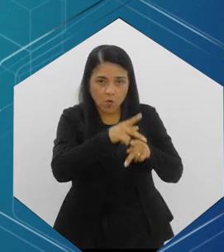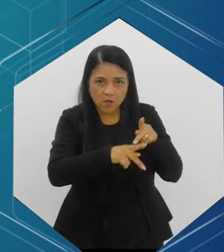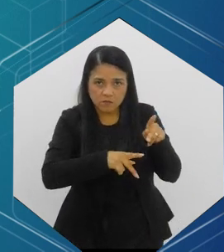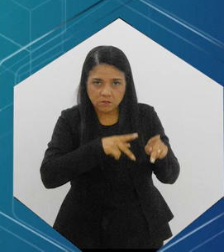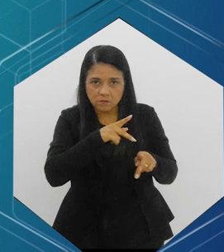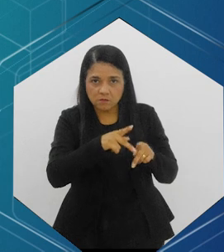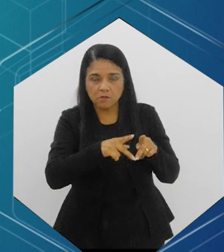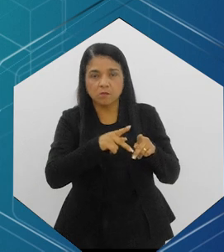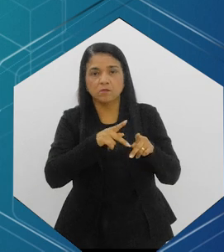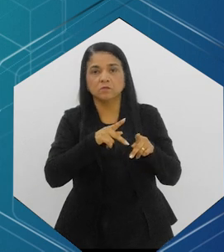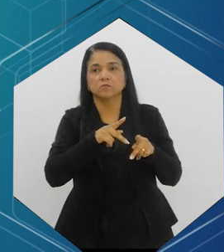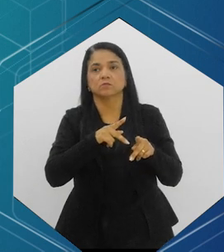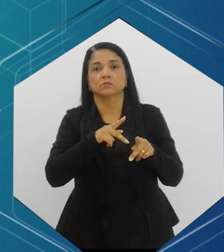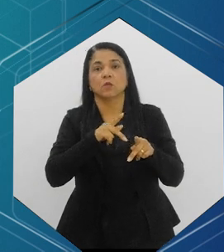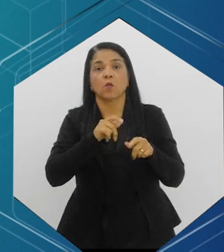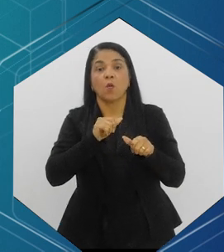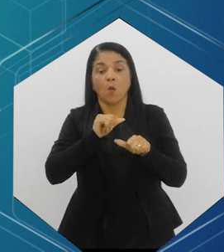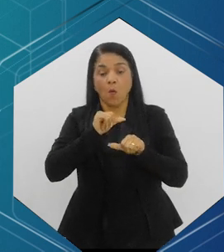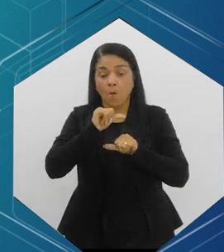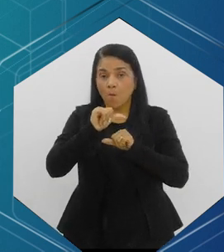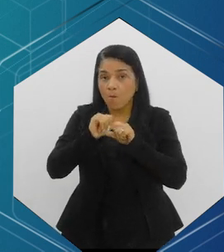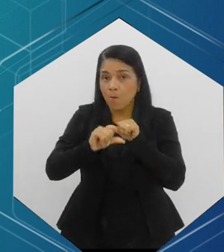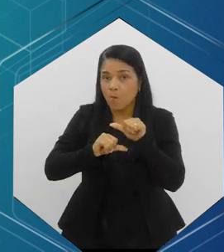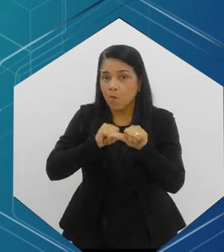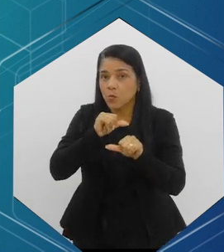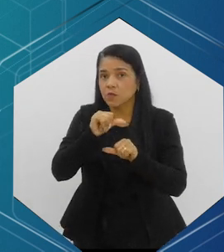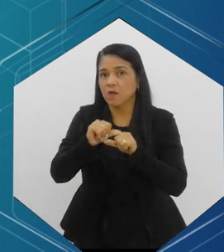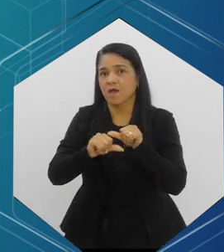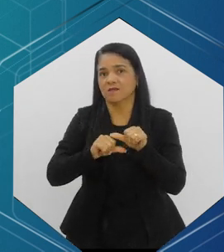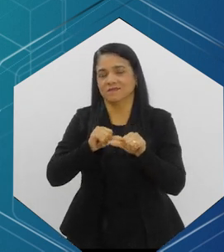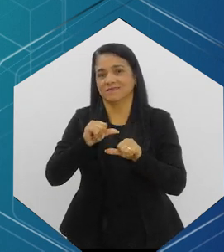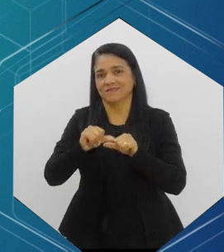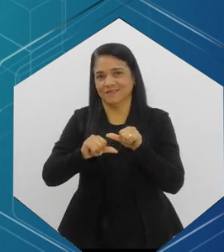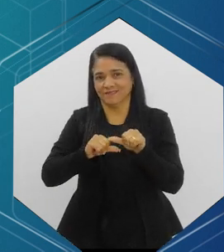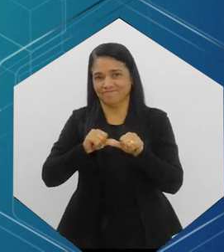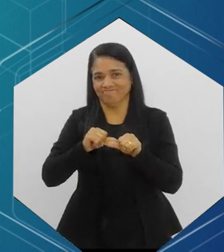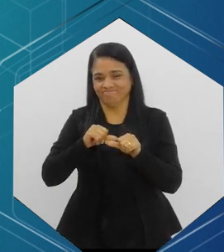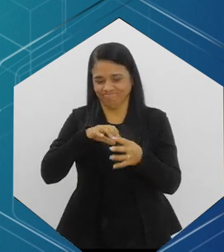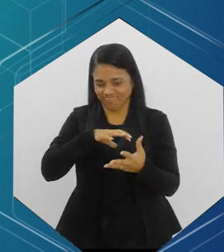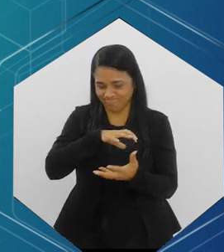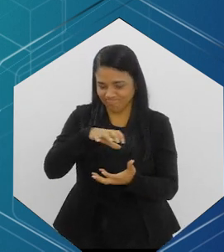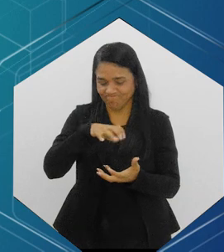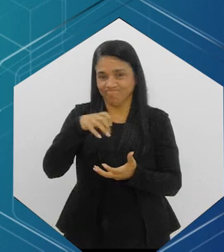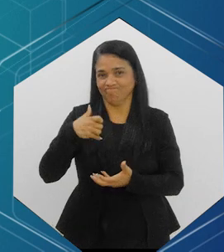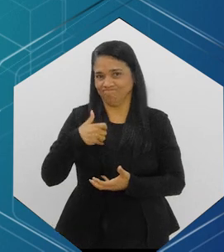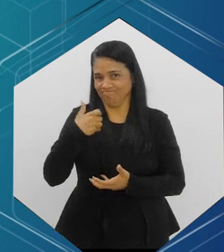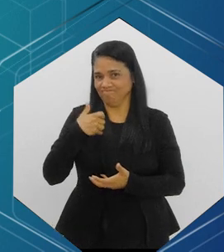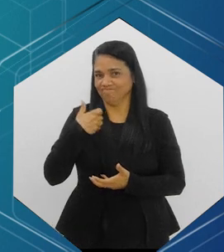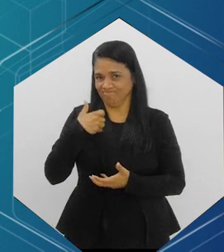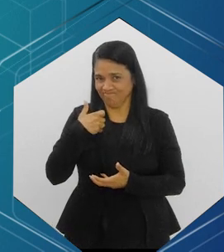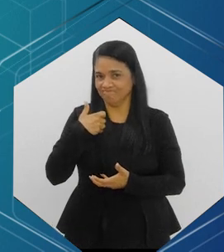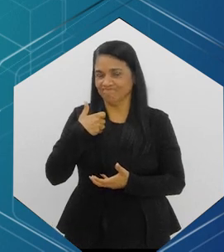está em mudança da base piramidal. Então, assim, o brasileiro está envelhecendo e,